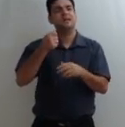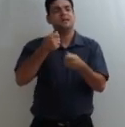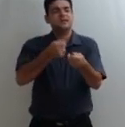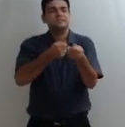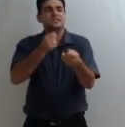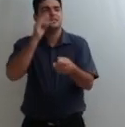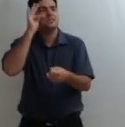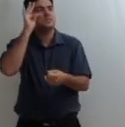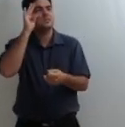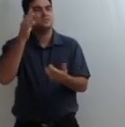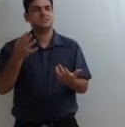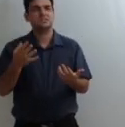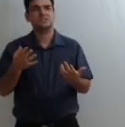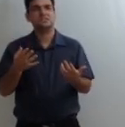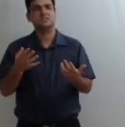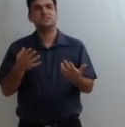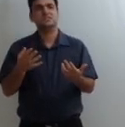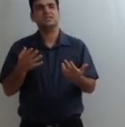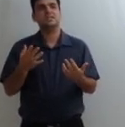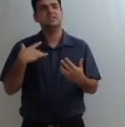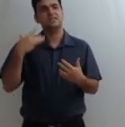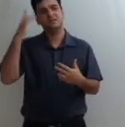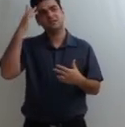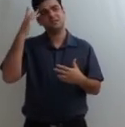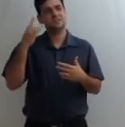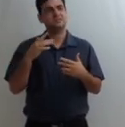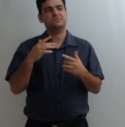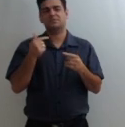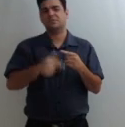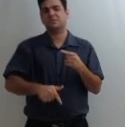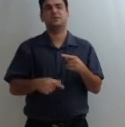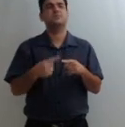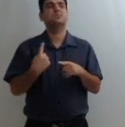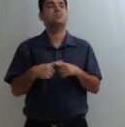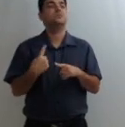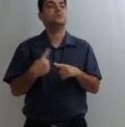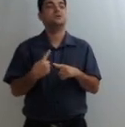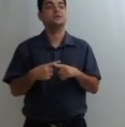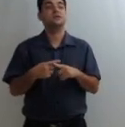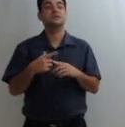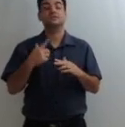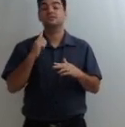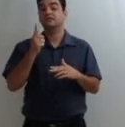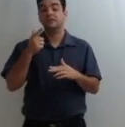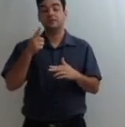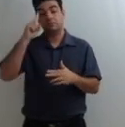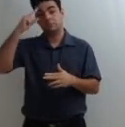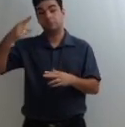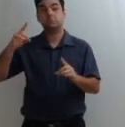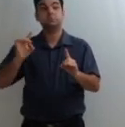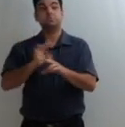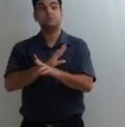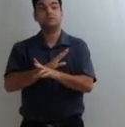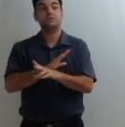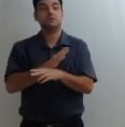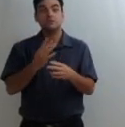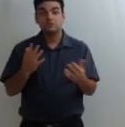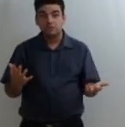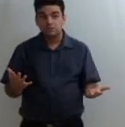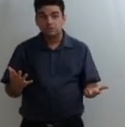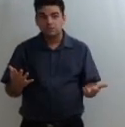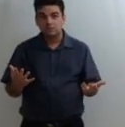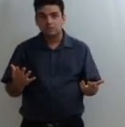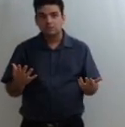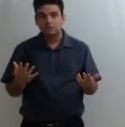esse fundamento já não se sustenta mais, até porque já tem sentença, né? Ou seja, a instrução já está encerrada, ou seja, é aquela